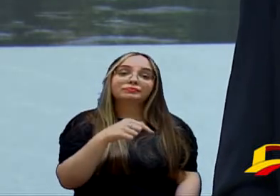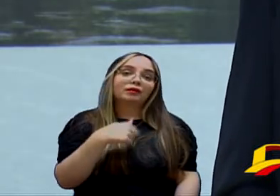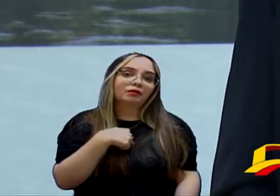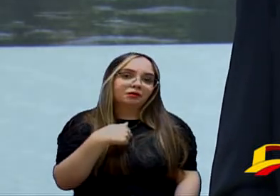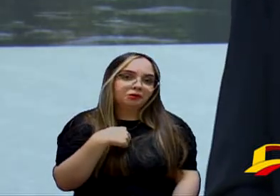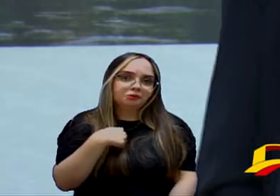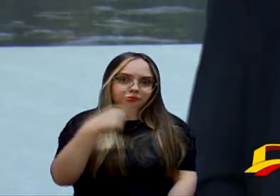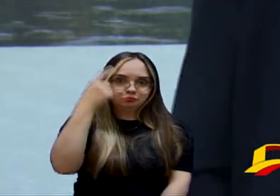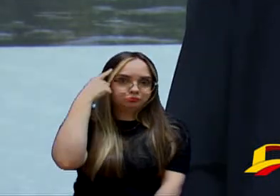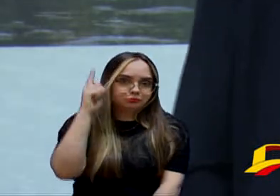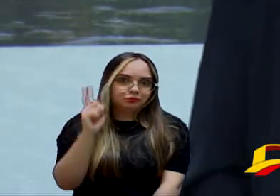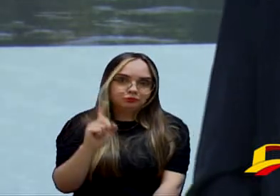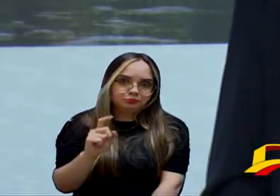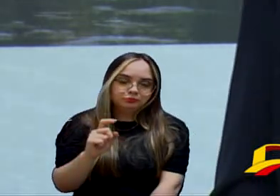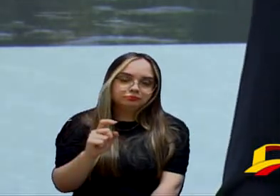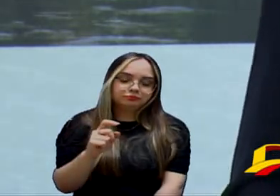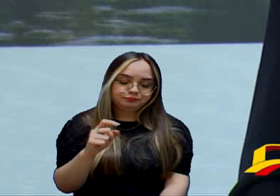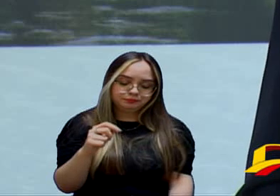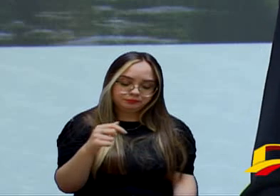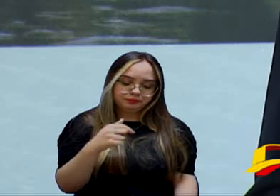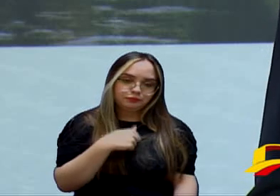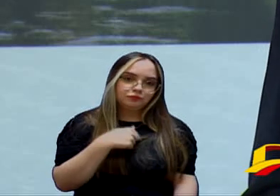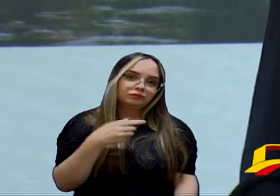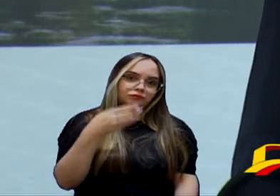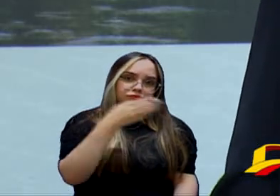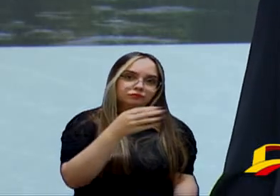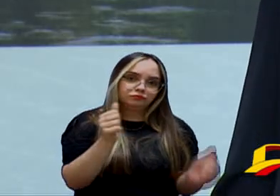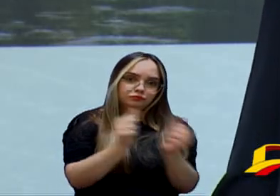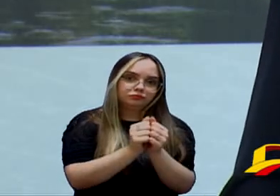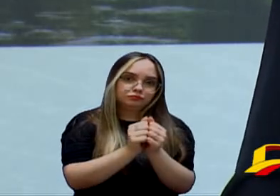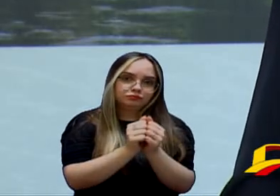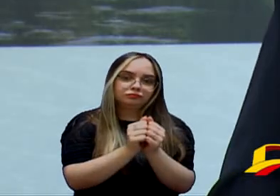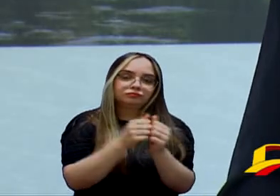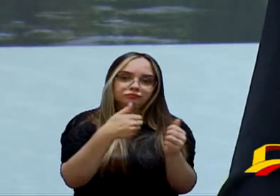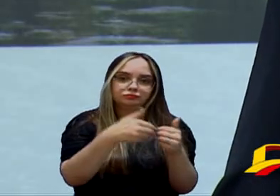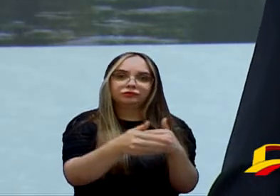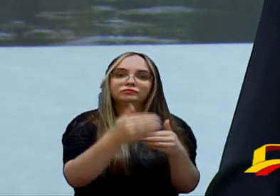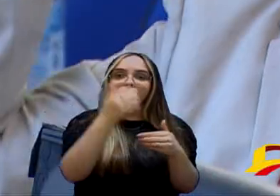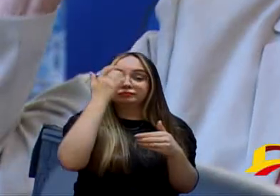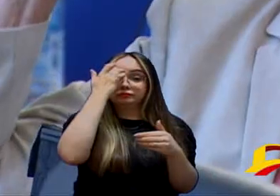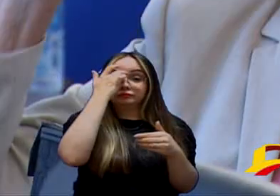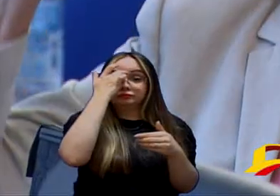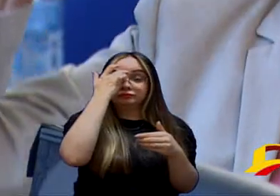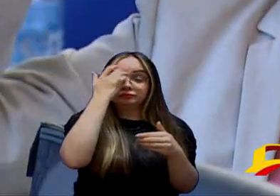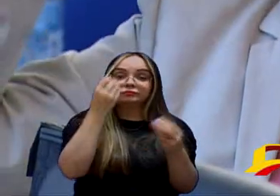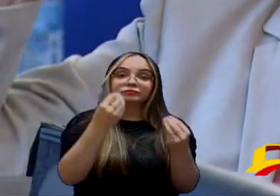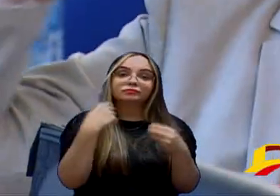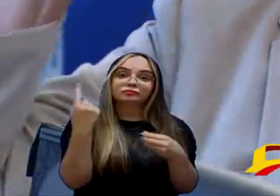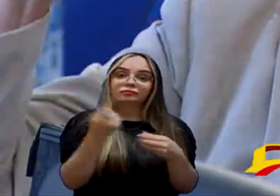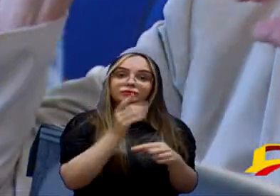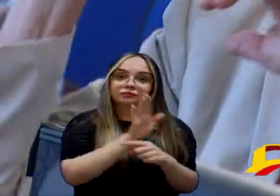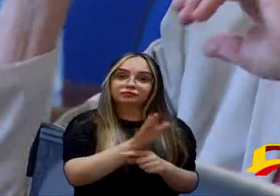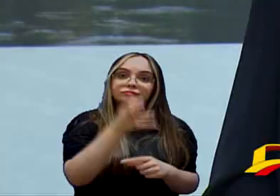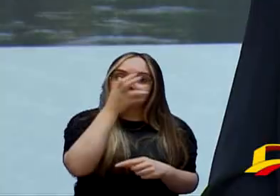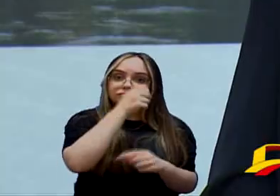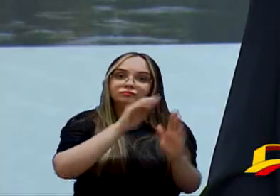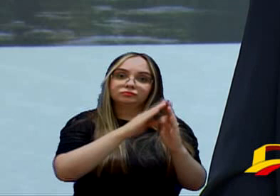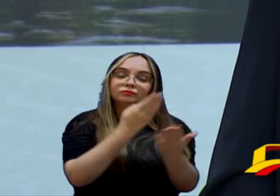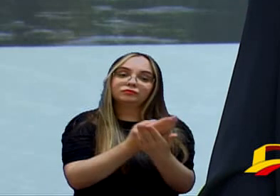eu não tinha conhecimento vou estar junto com esse particular para que salvemos a nossa